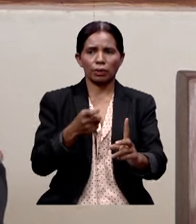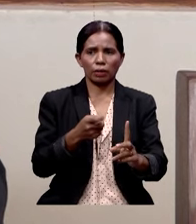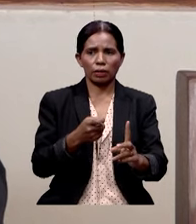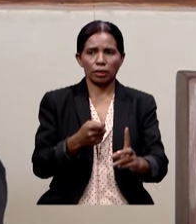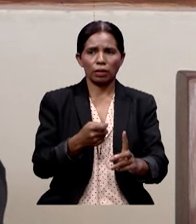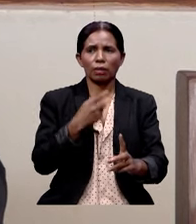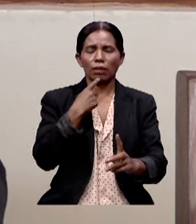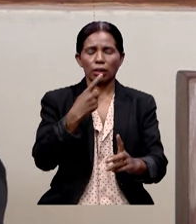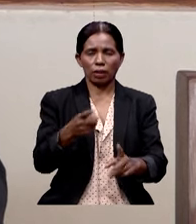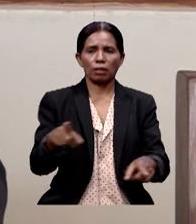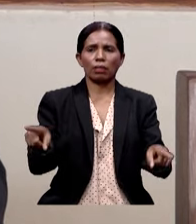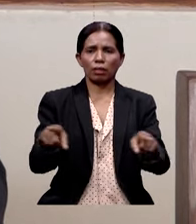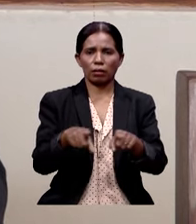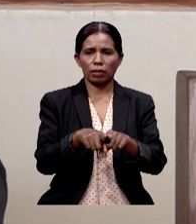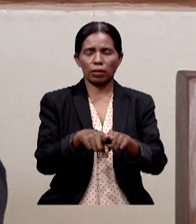considera hanesa